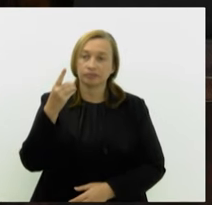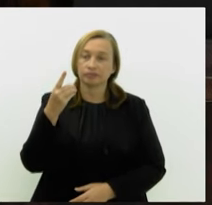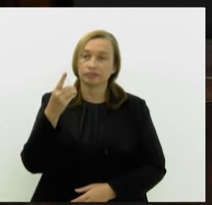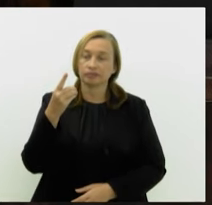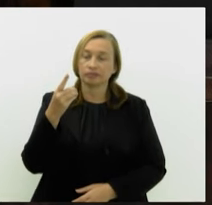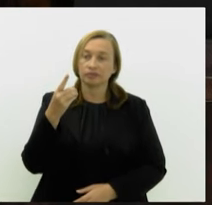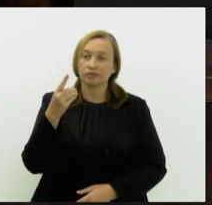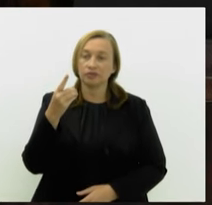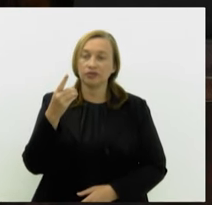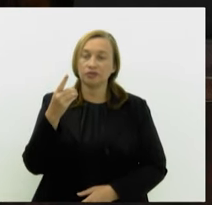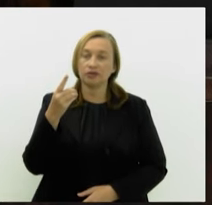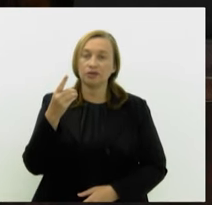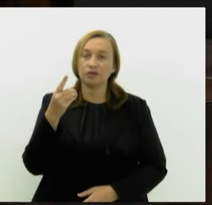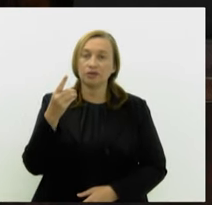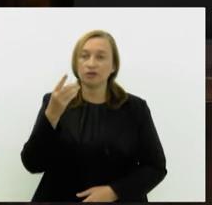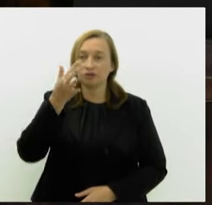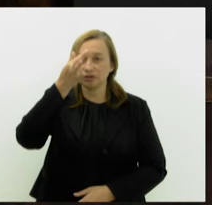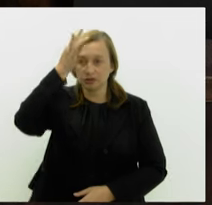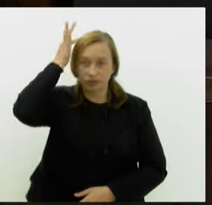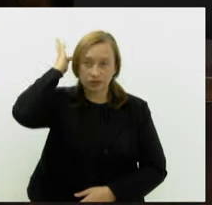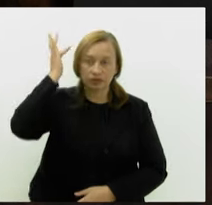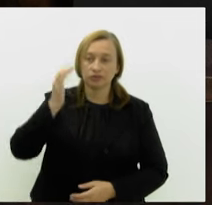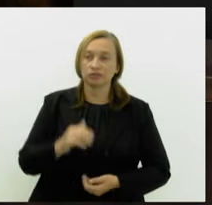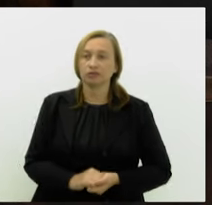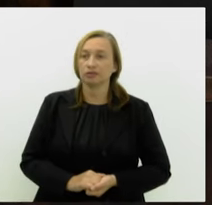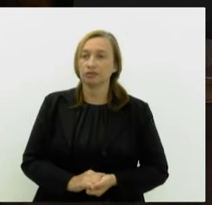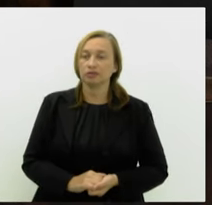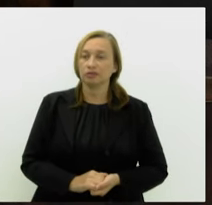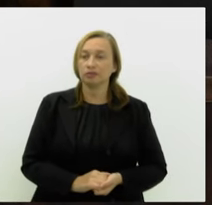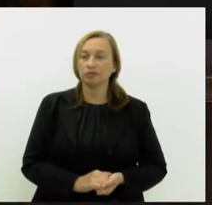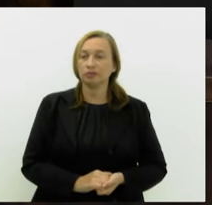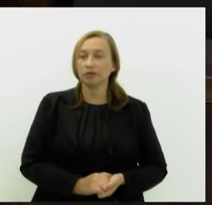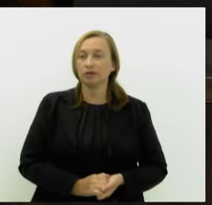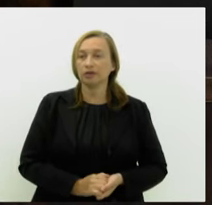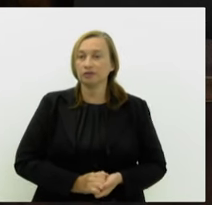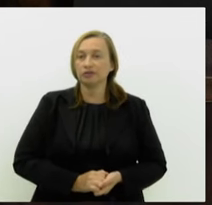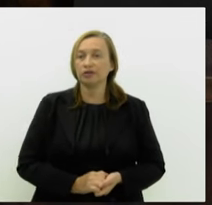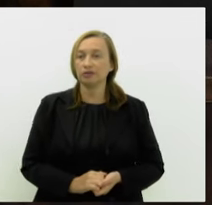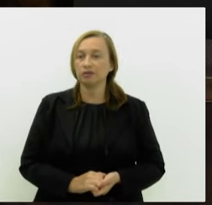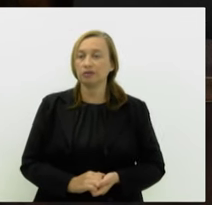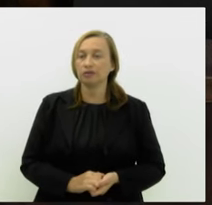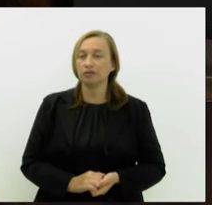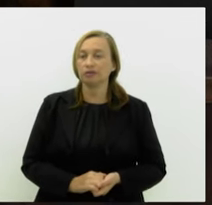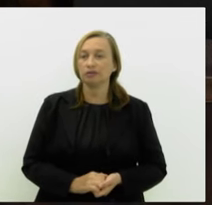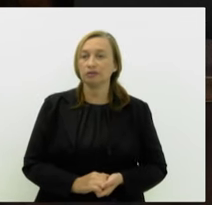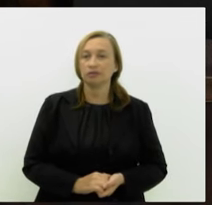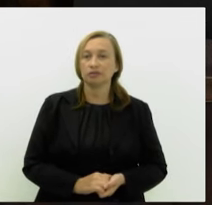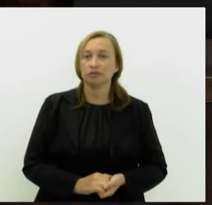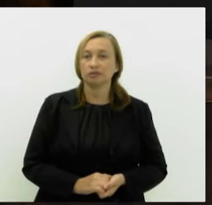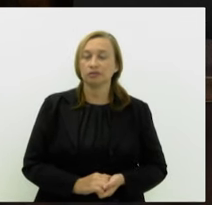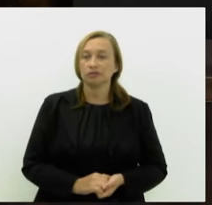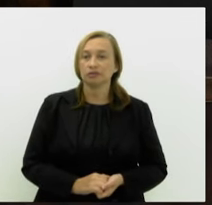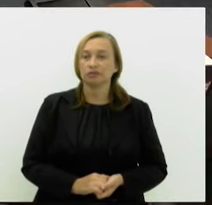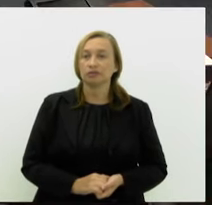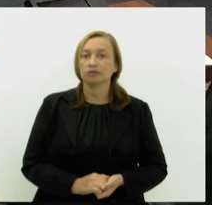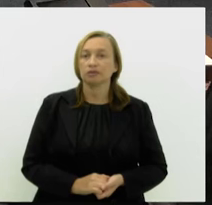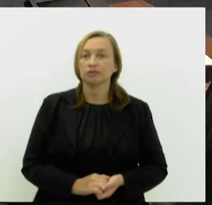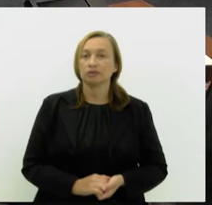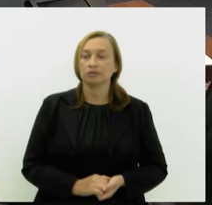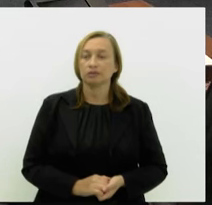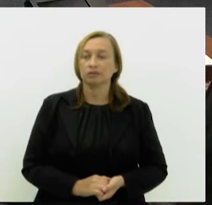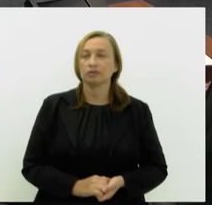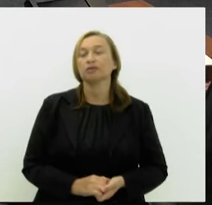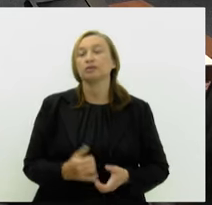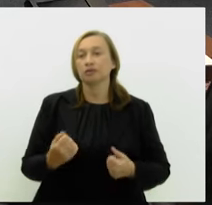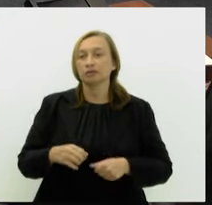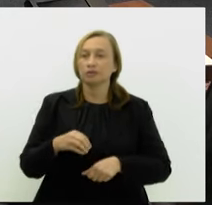a emenda, como é que a gente faz? Não pode mesmo. Tem que fazer por indicação, é isso que eu estou falando. A gente vai fazer. Vai